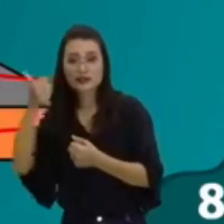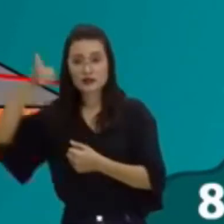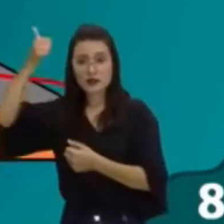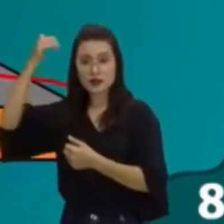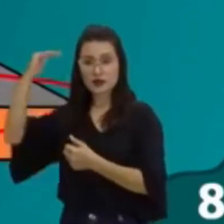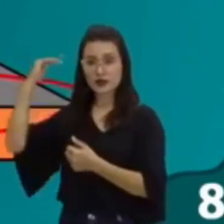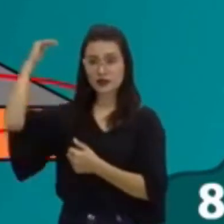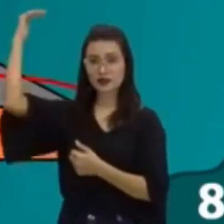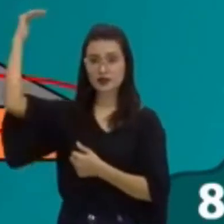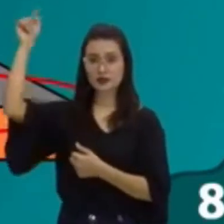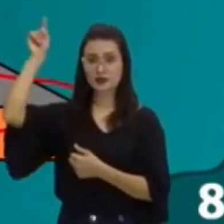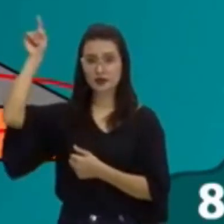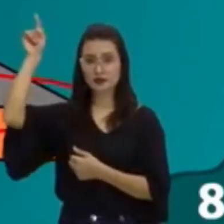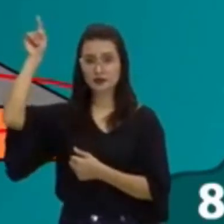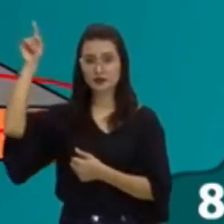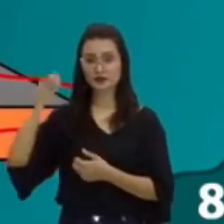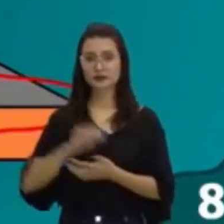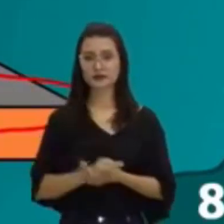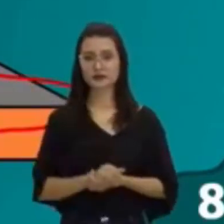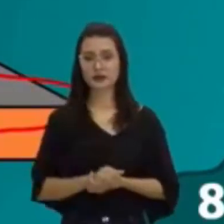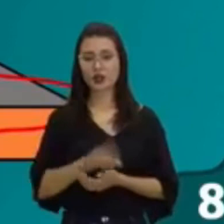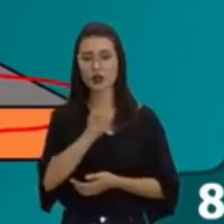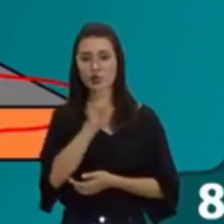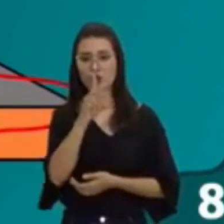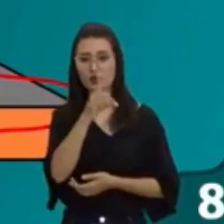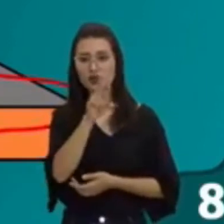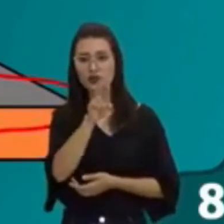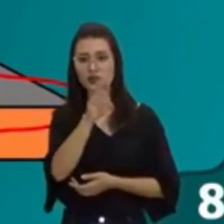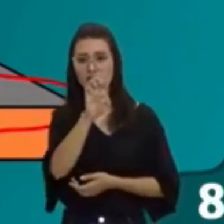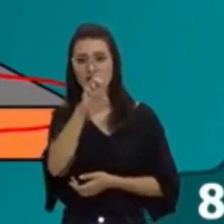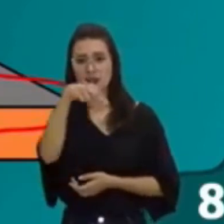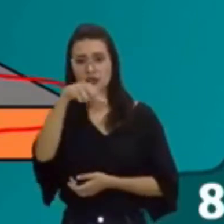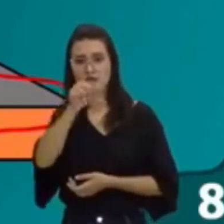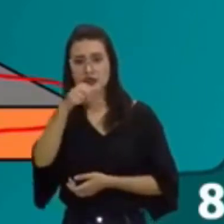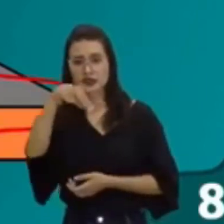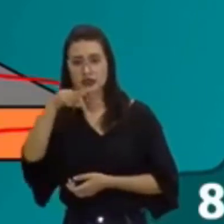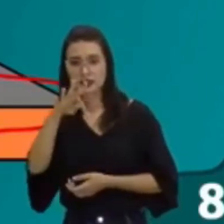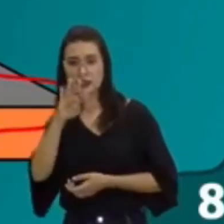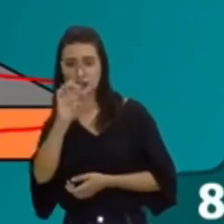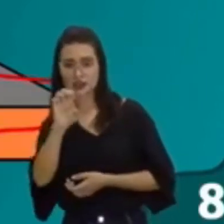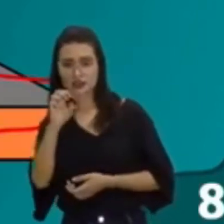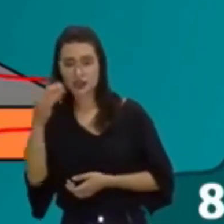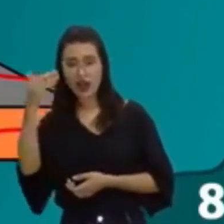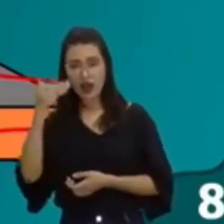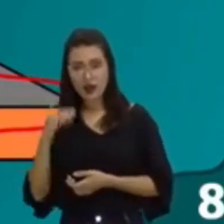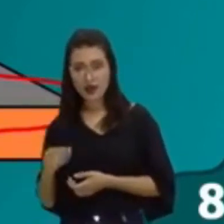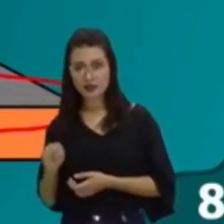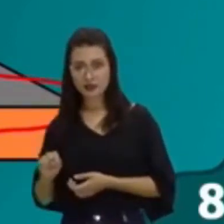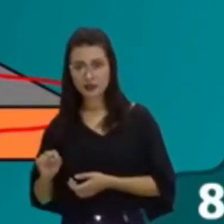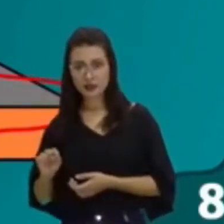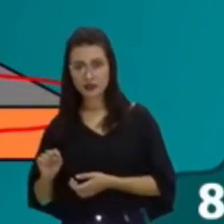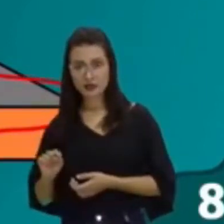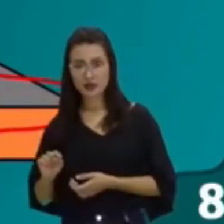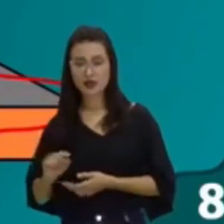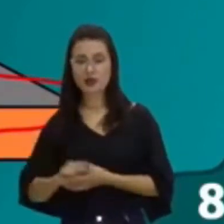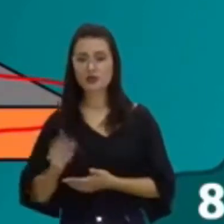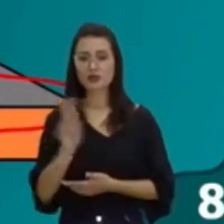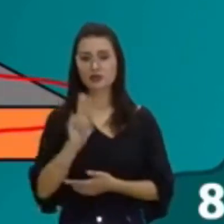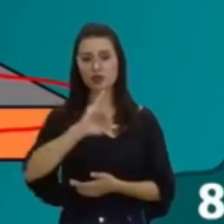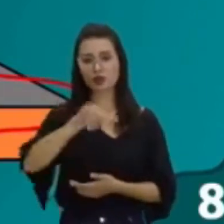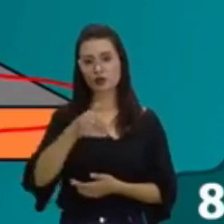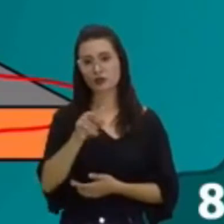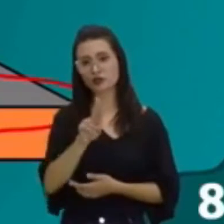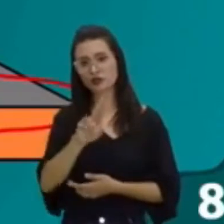drenante. Essa outra barragem aqui é uma barragem que eles chamam de jusante. A